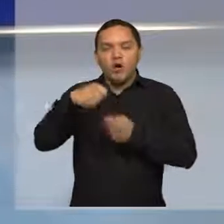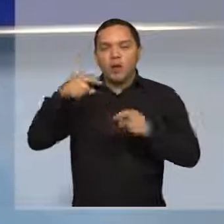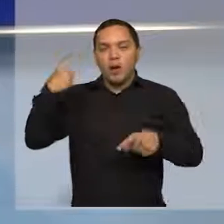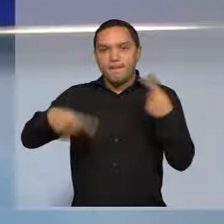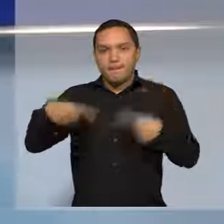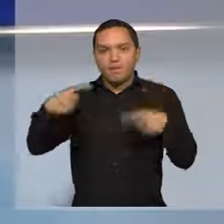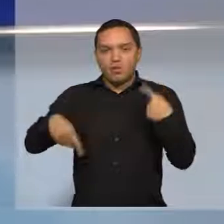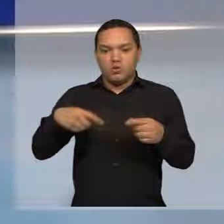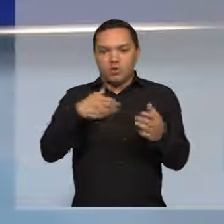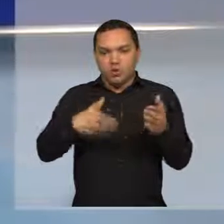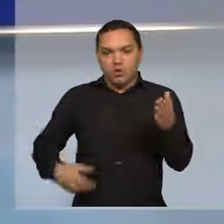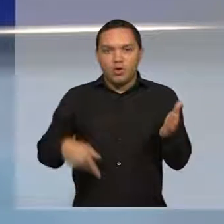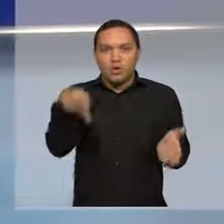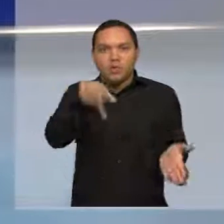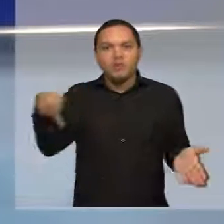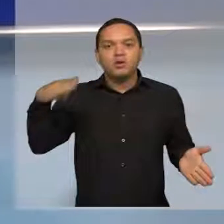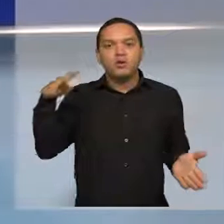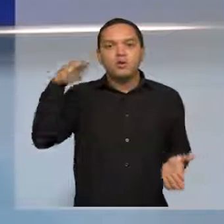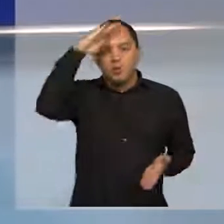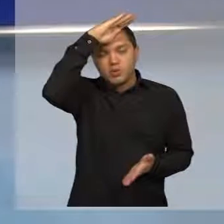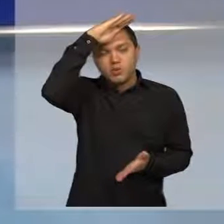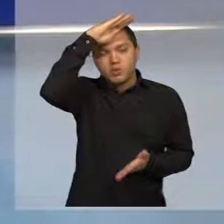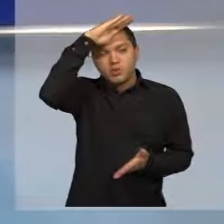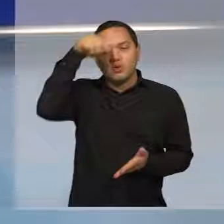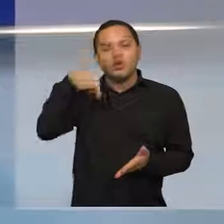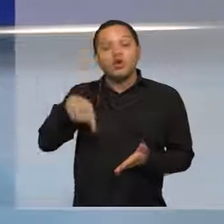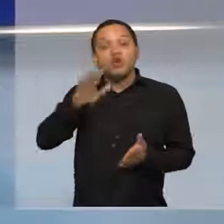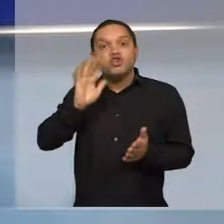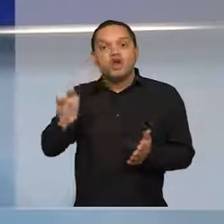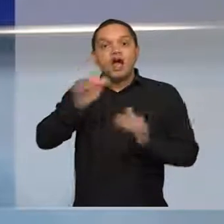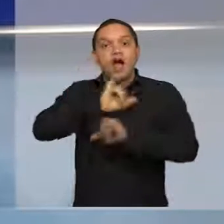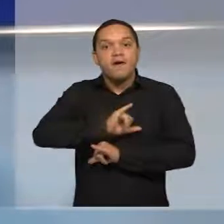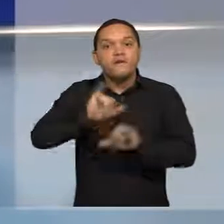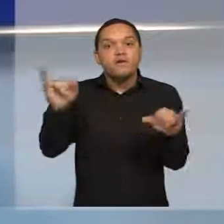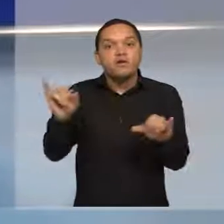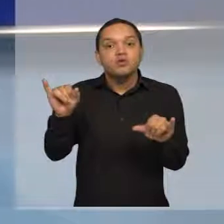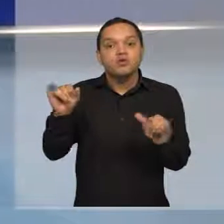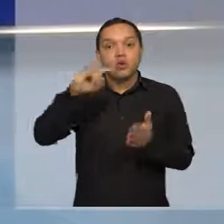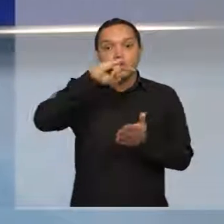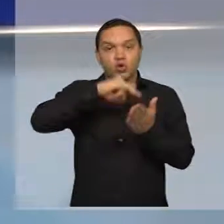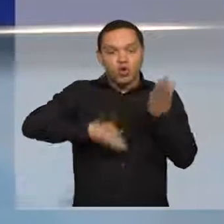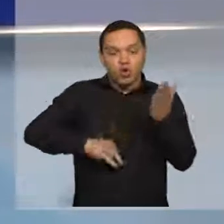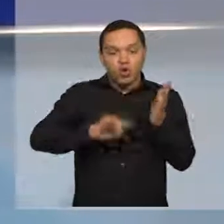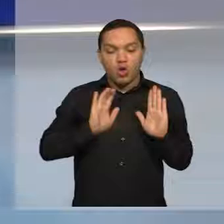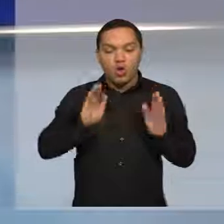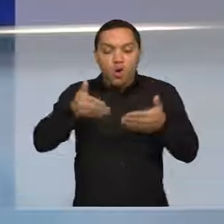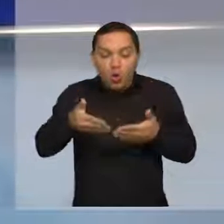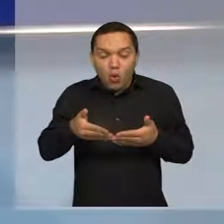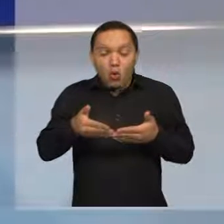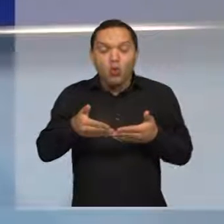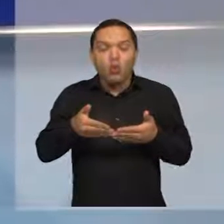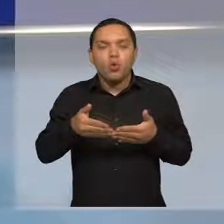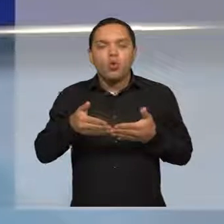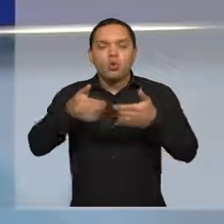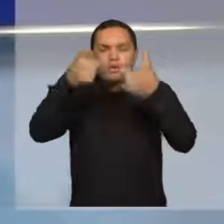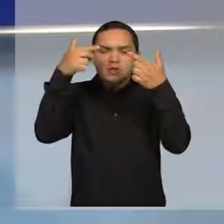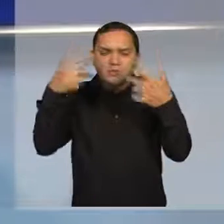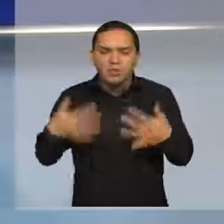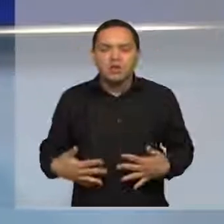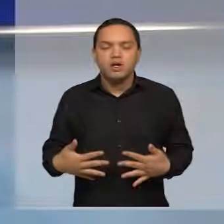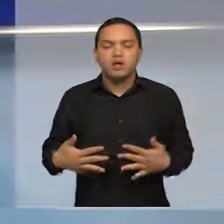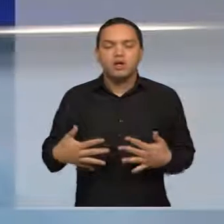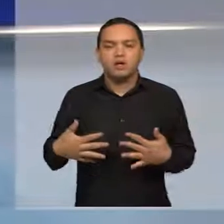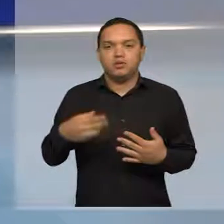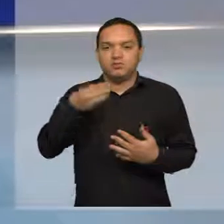equipe econômica e política do governo do presidente Bolsonaro lançou esse documento, especificando